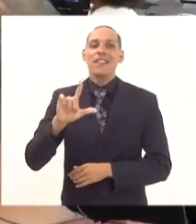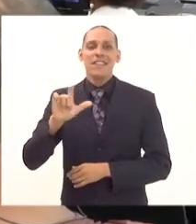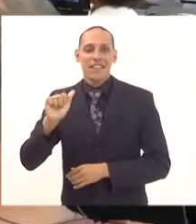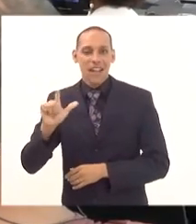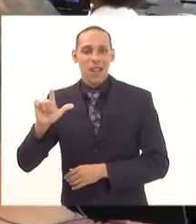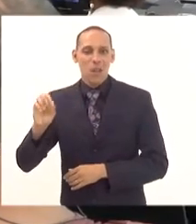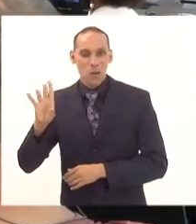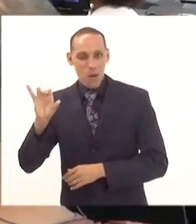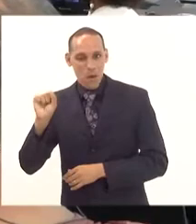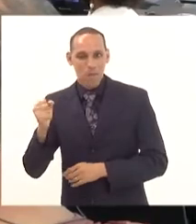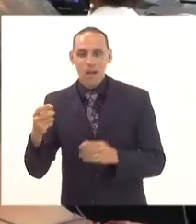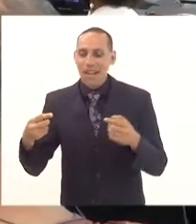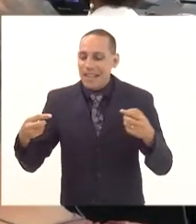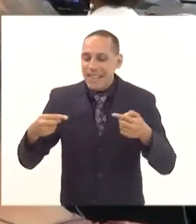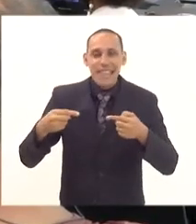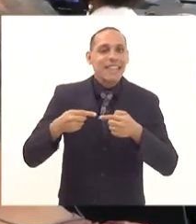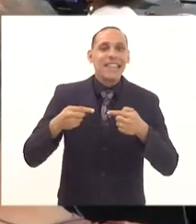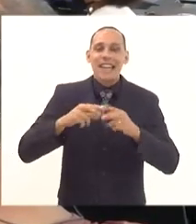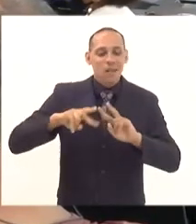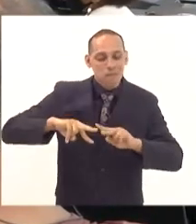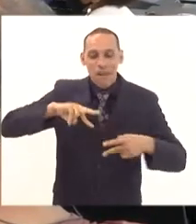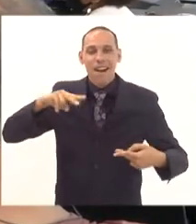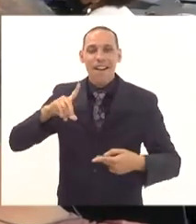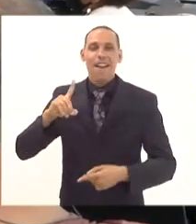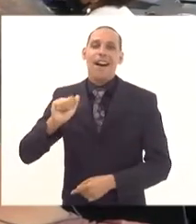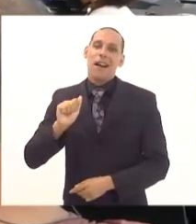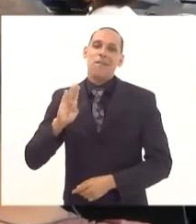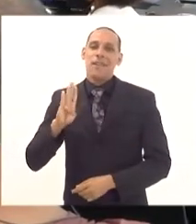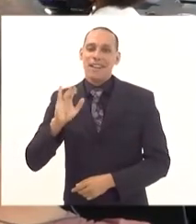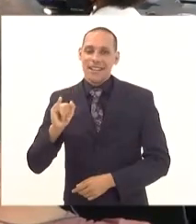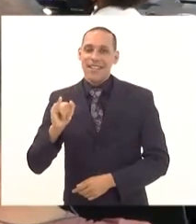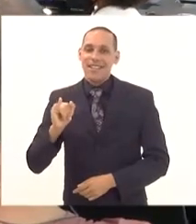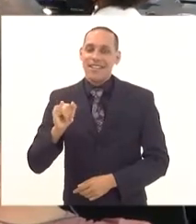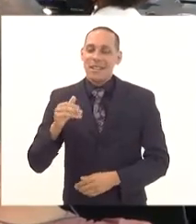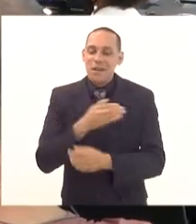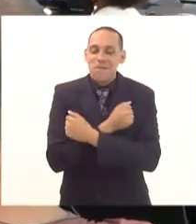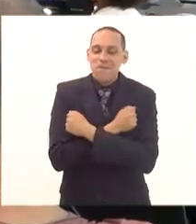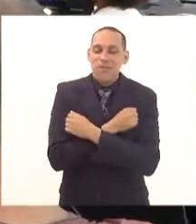ver o abraça tudo certinho emocionante